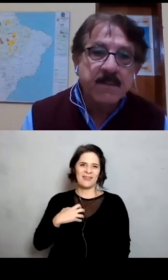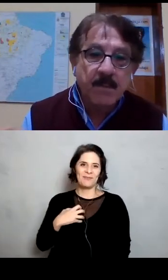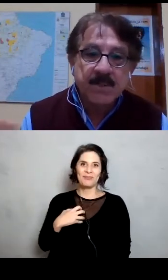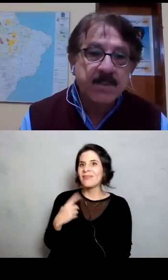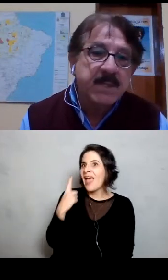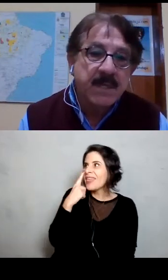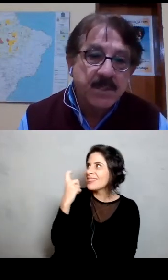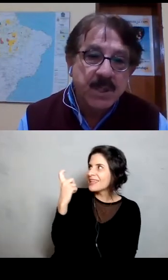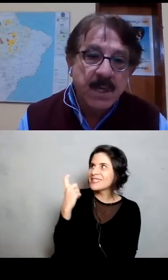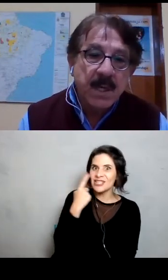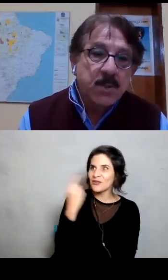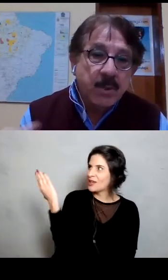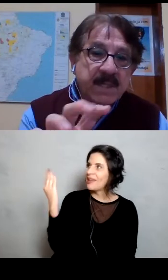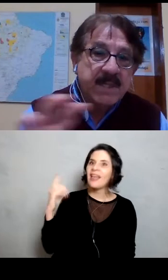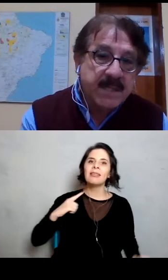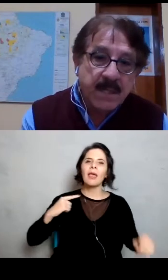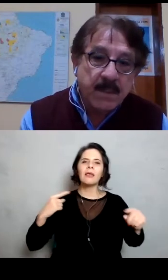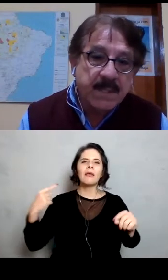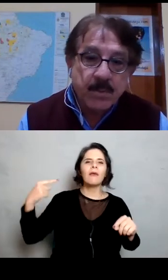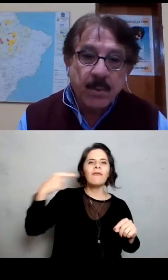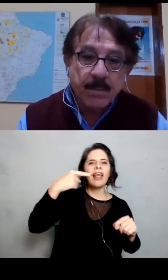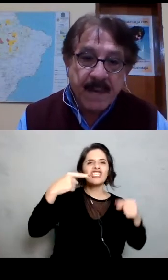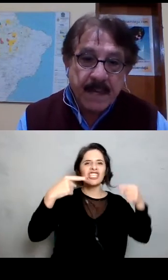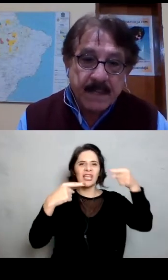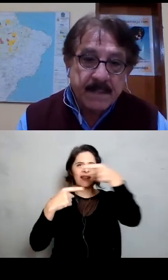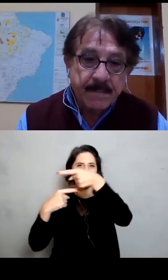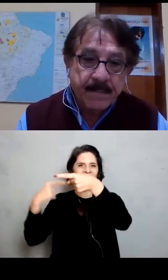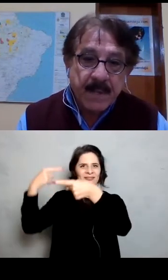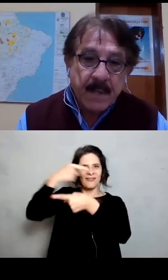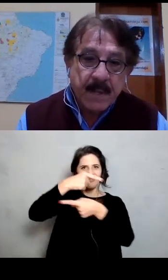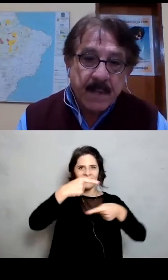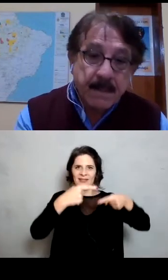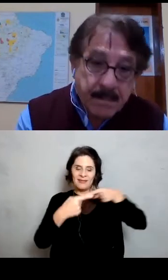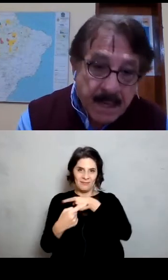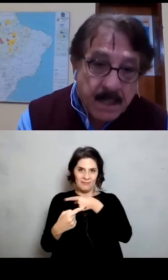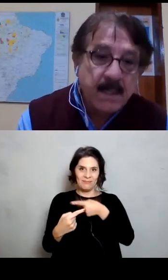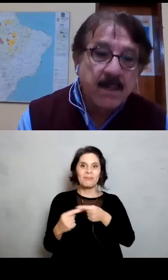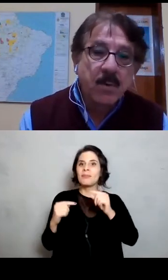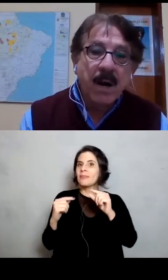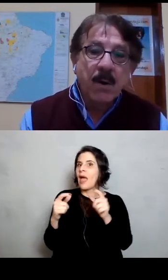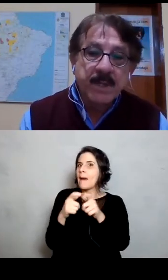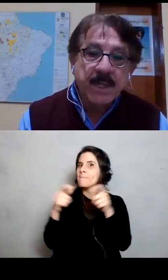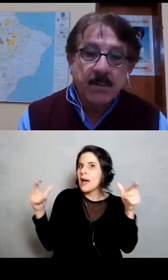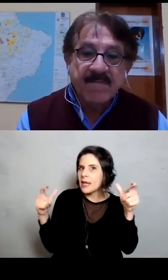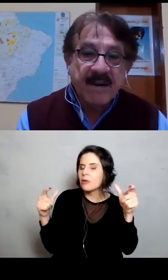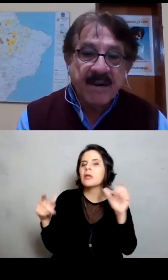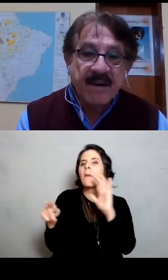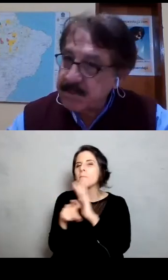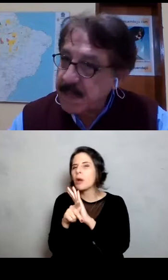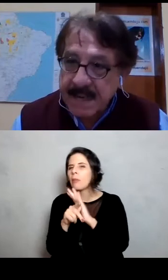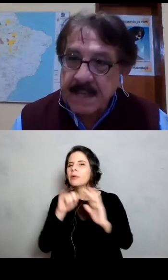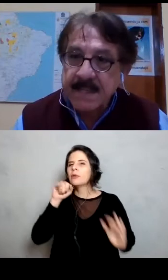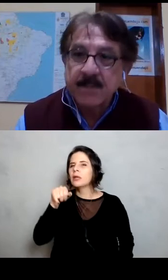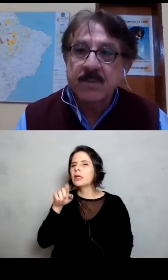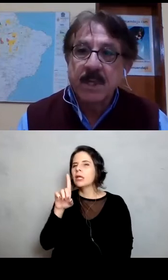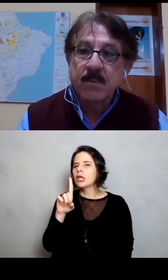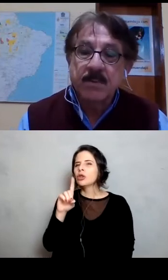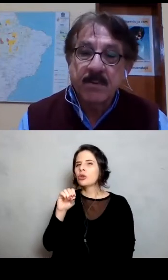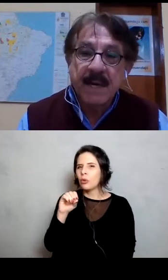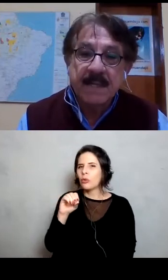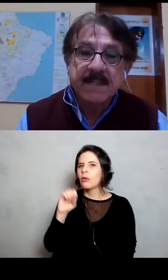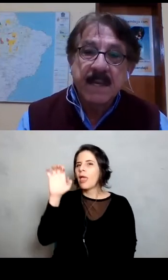que elas mostram o seguinte: todas as línguas indo-europeias, mas também o maori e o havaiano, que não tem